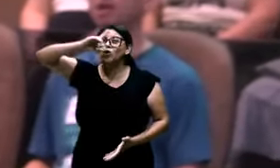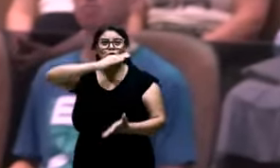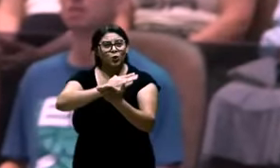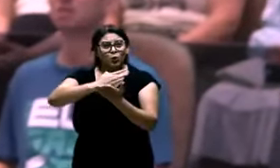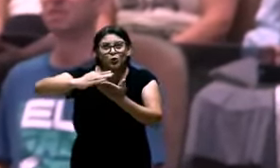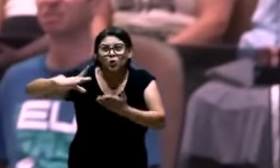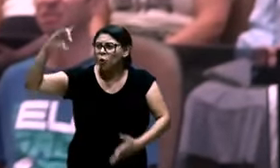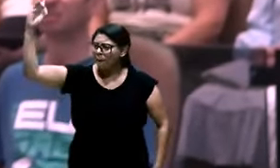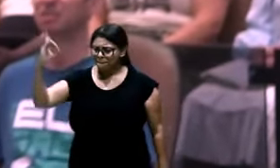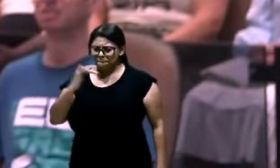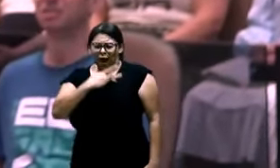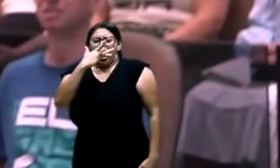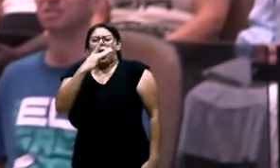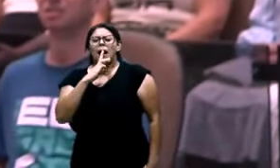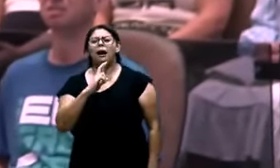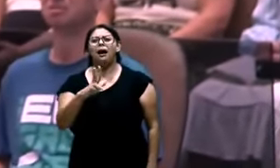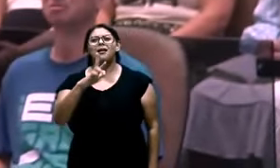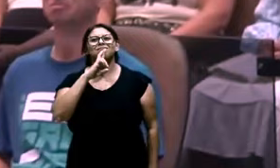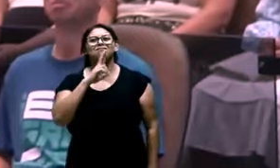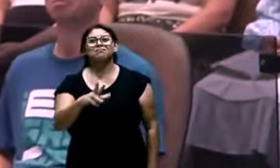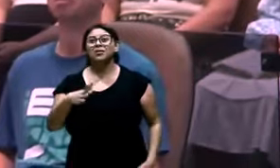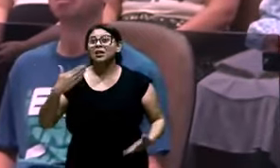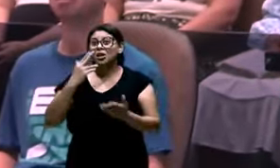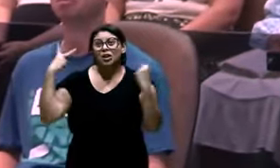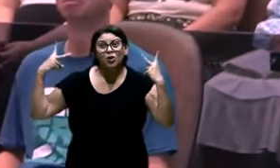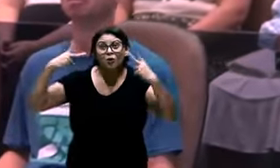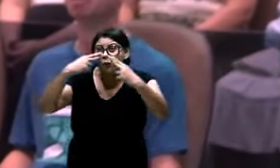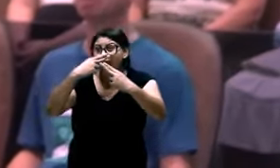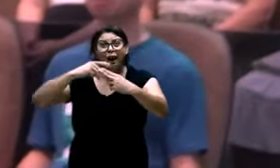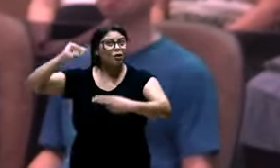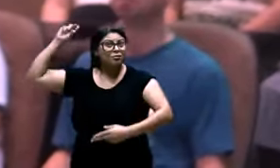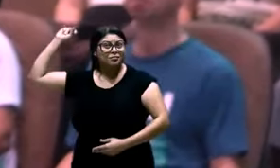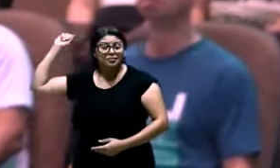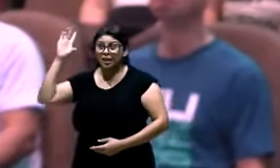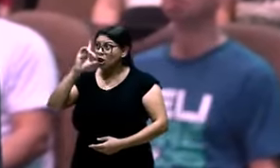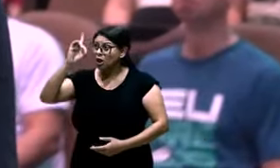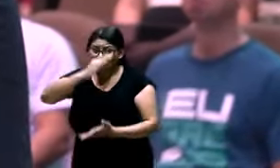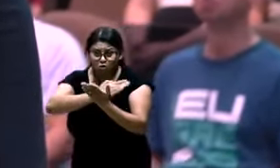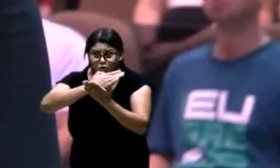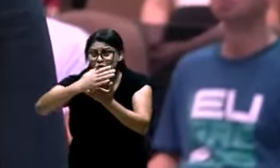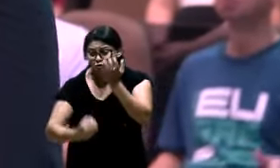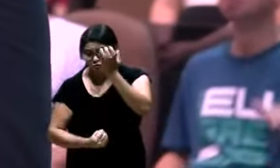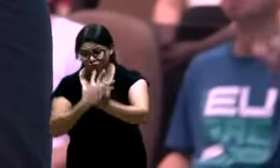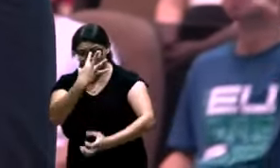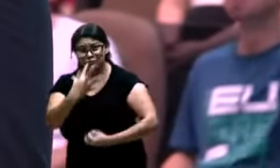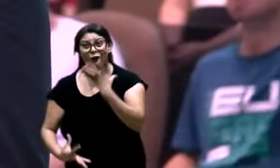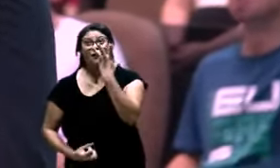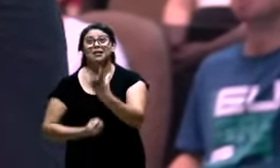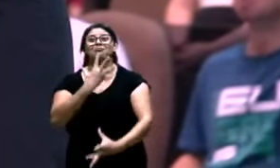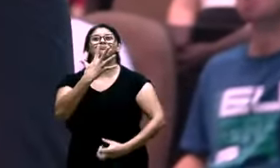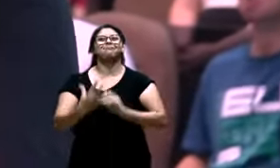Não deixa esse crente frio aí do teu lado apagar essa chama, a chama que Deus acendeu,